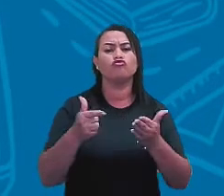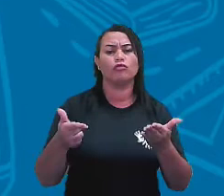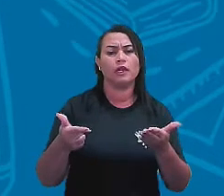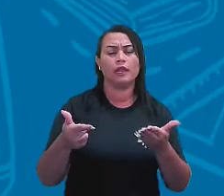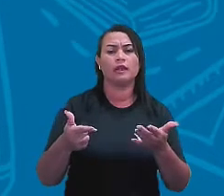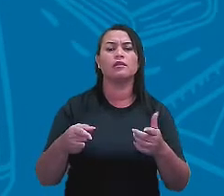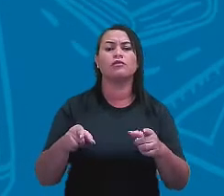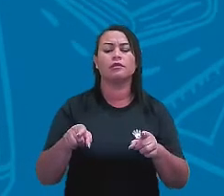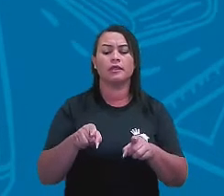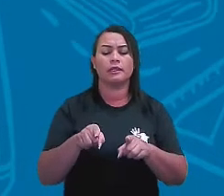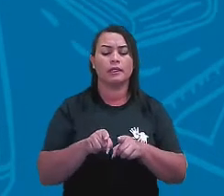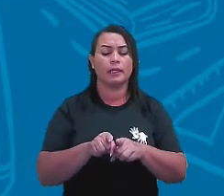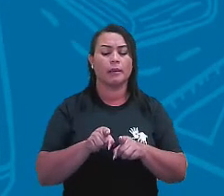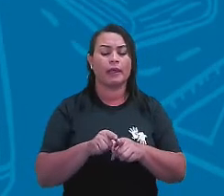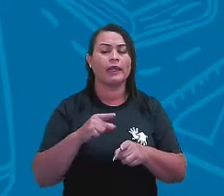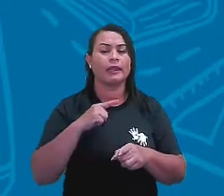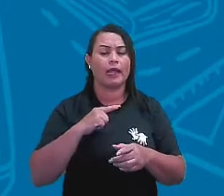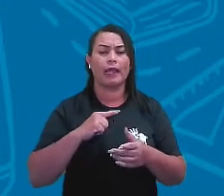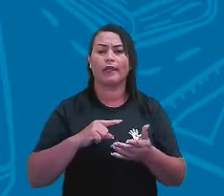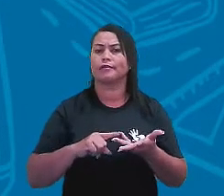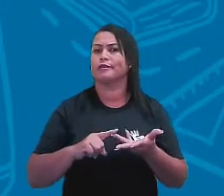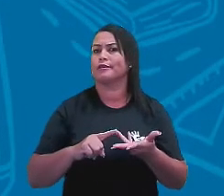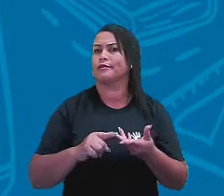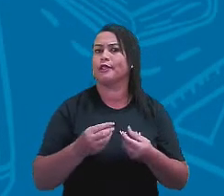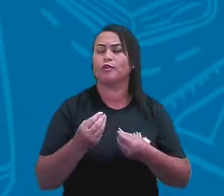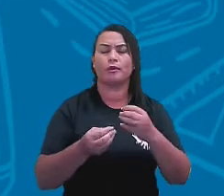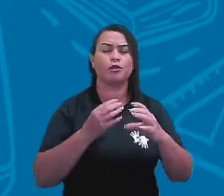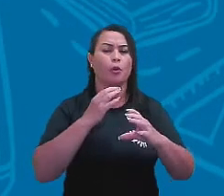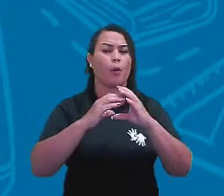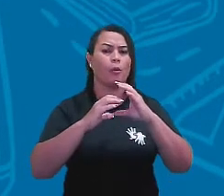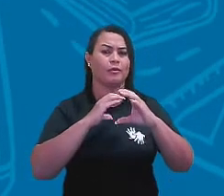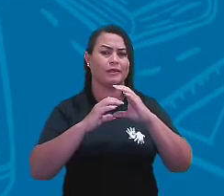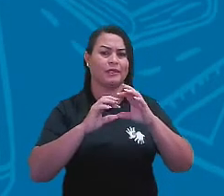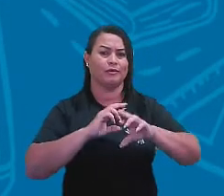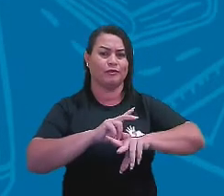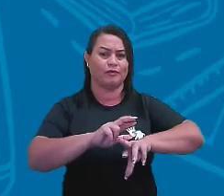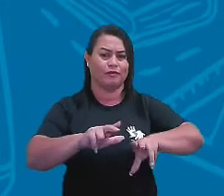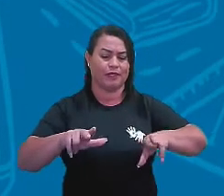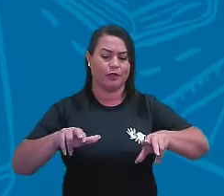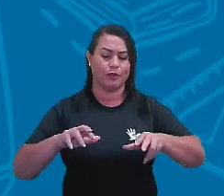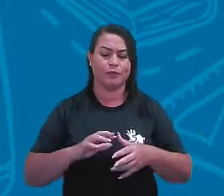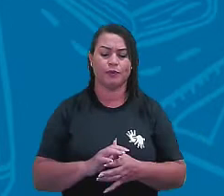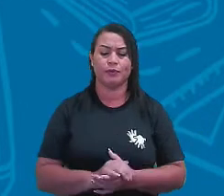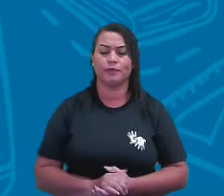sendo veiculado nos meios de comunicação.